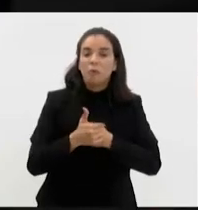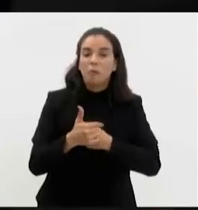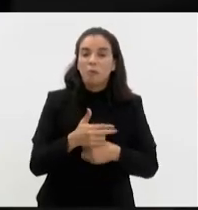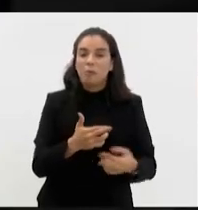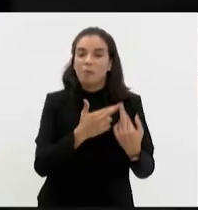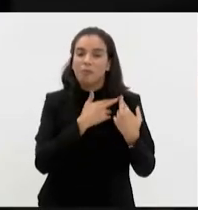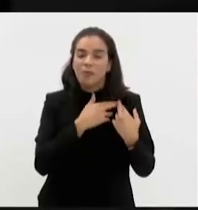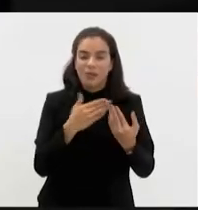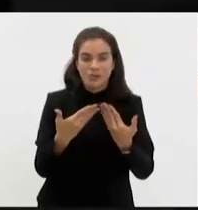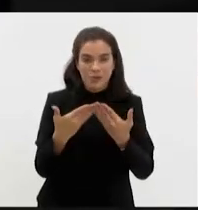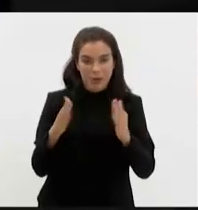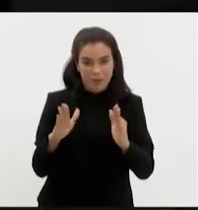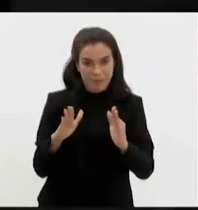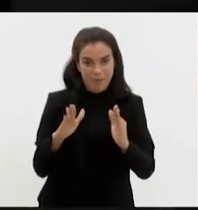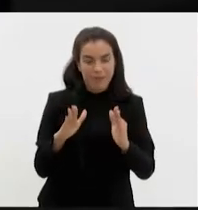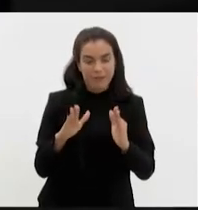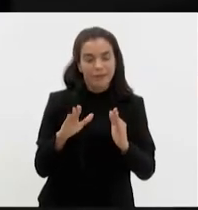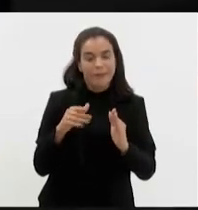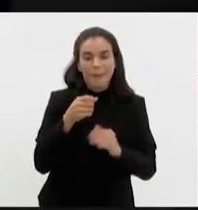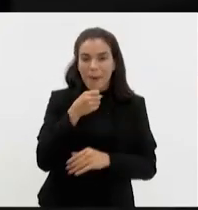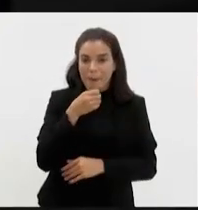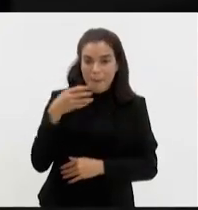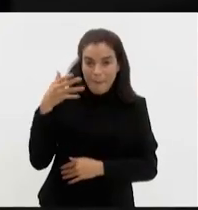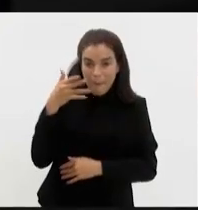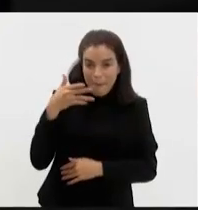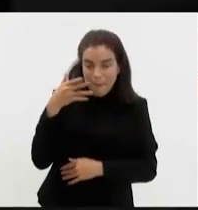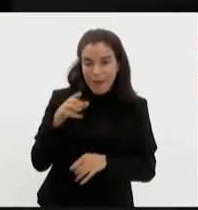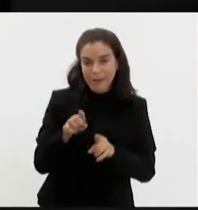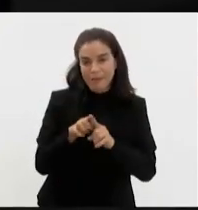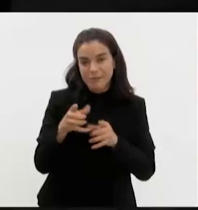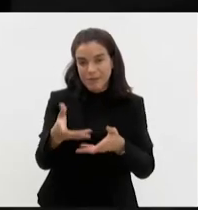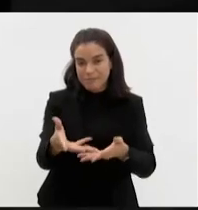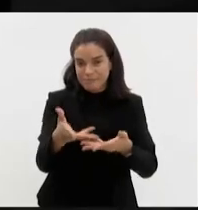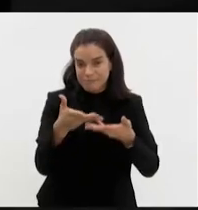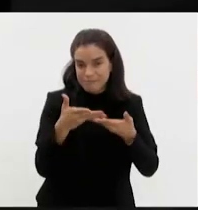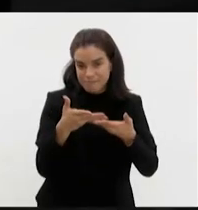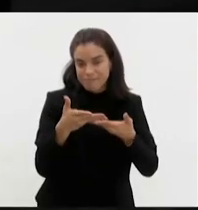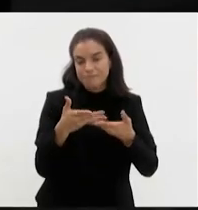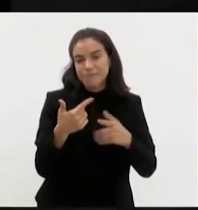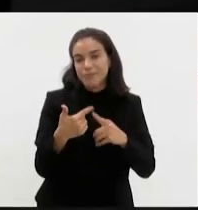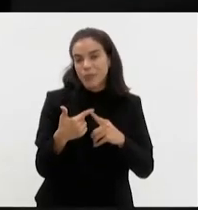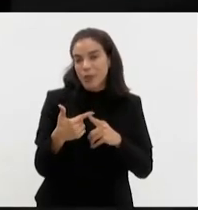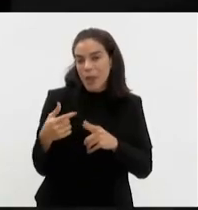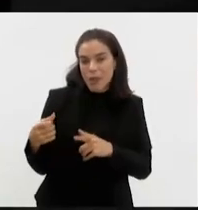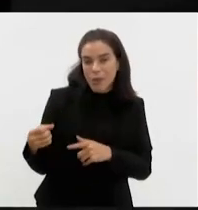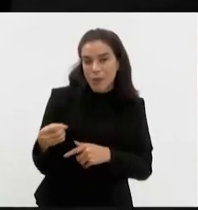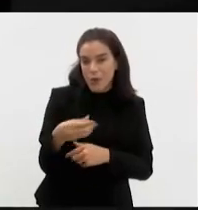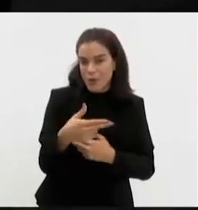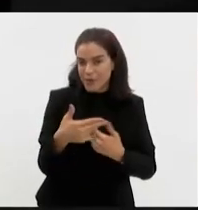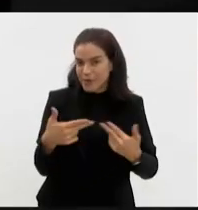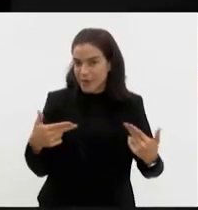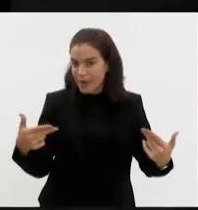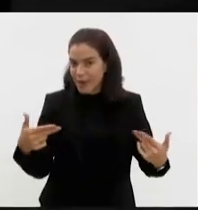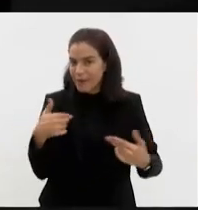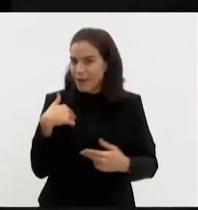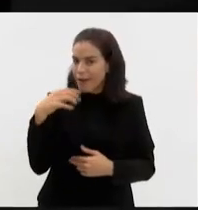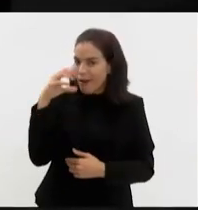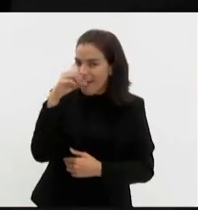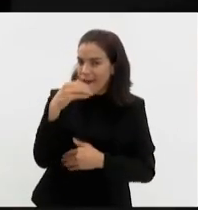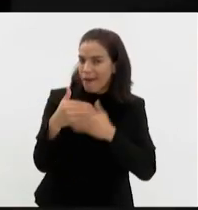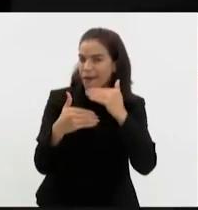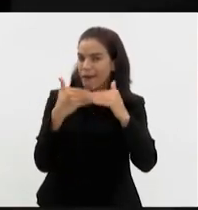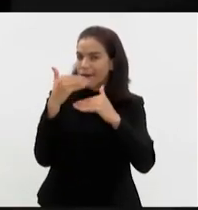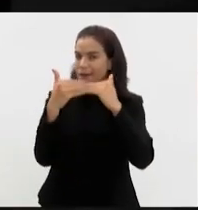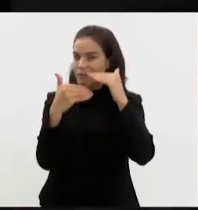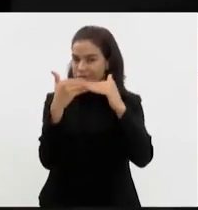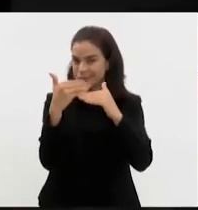o debate e com muito carinho recebê-los aqui nesse Parlamento que ainda é tudo muito novo para mim tô aprendendo e muito feliz Robson